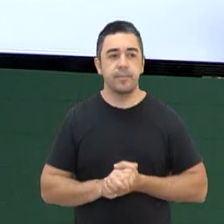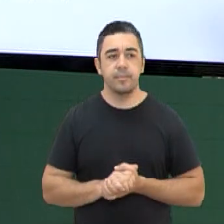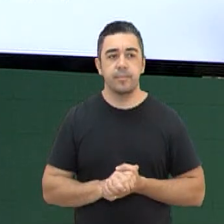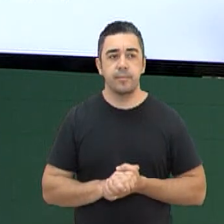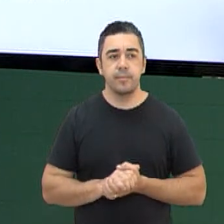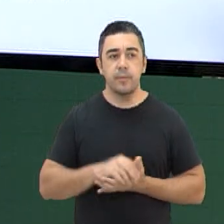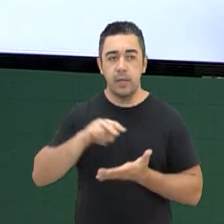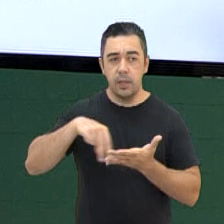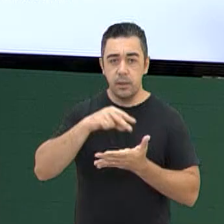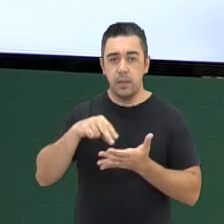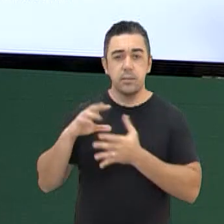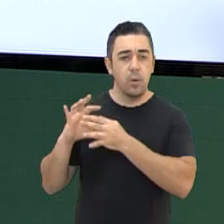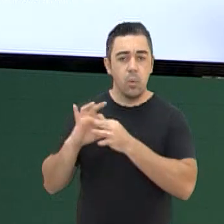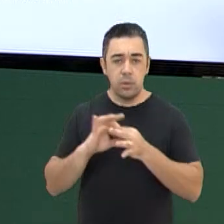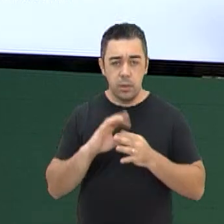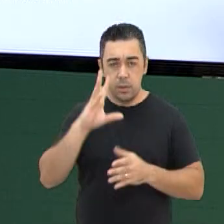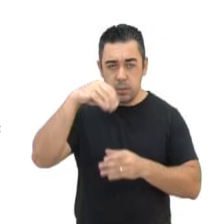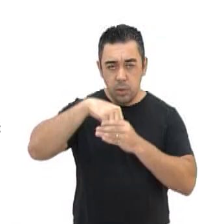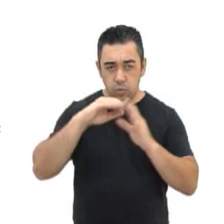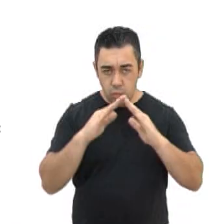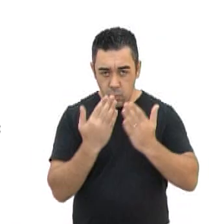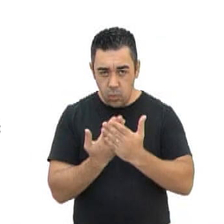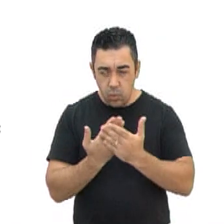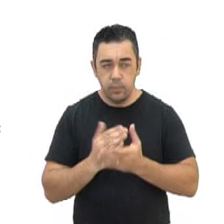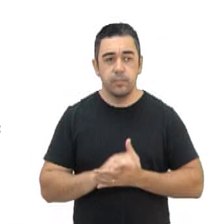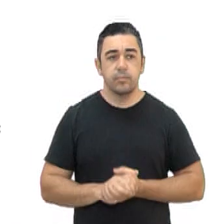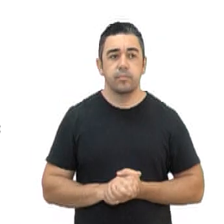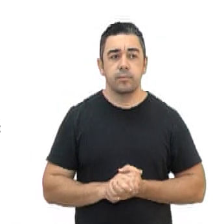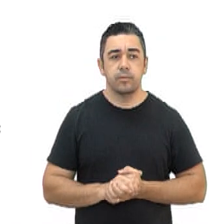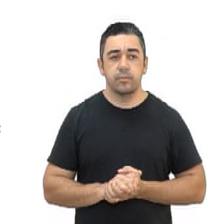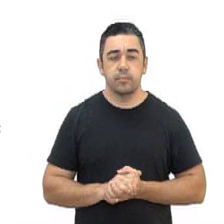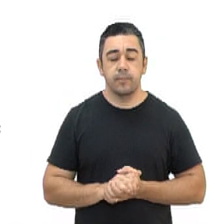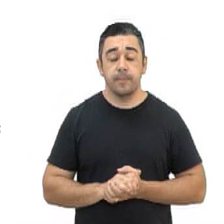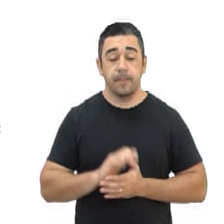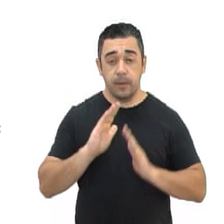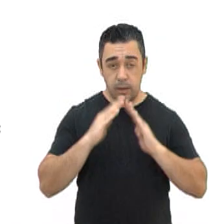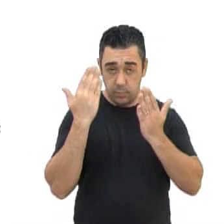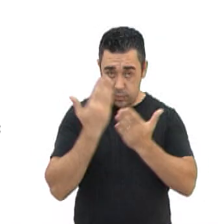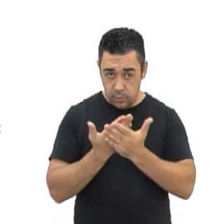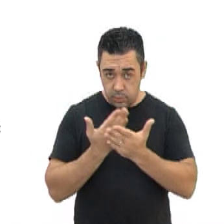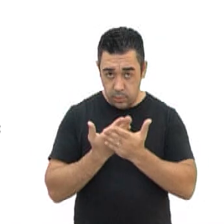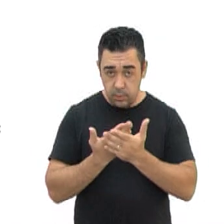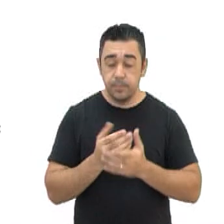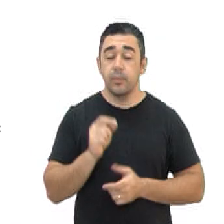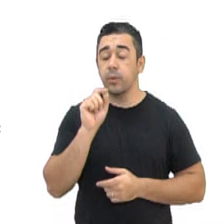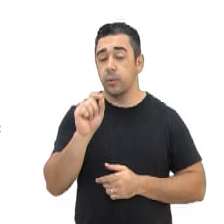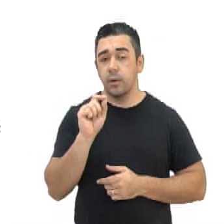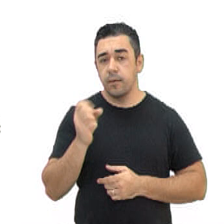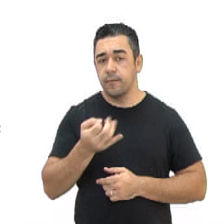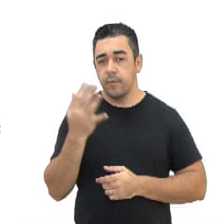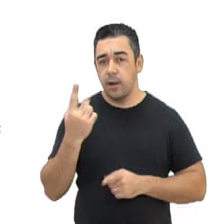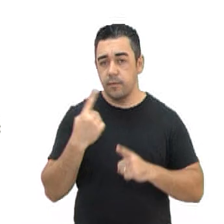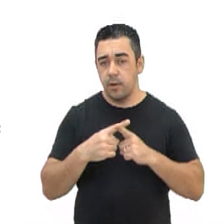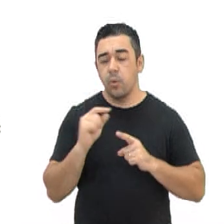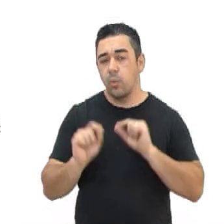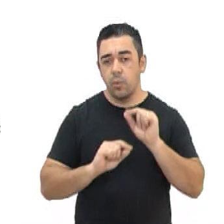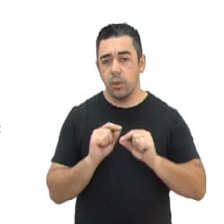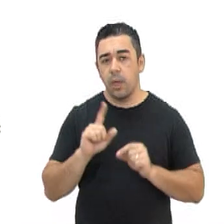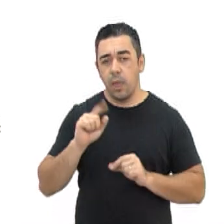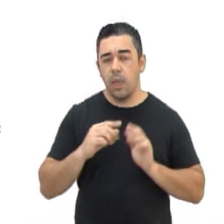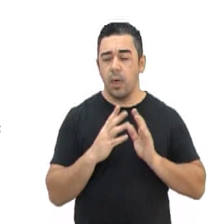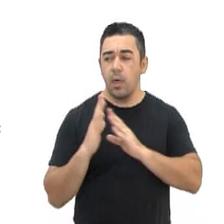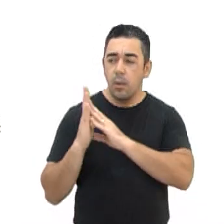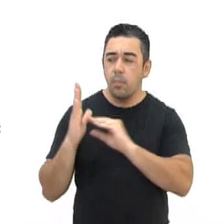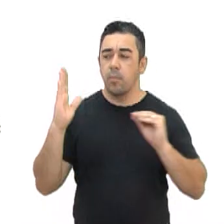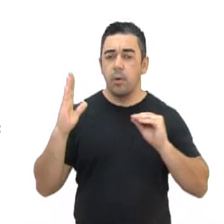A dança no contexto escolar. A dança na escola, muitas vezes, ela reproduz